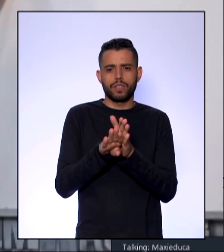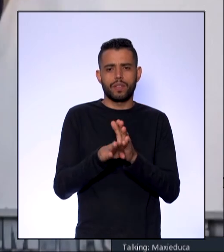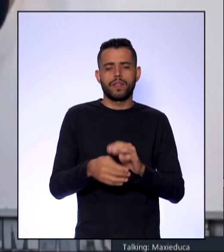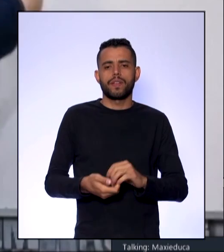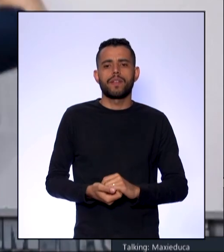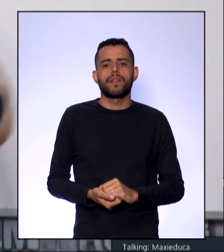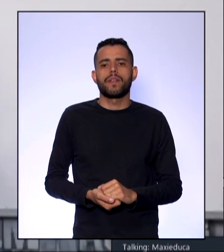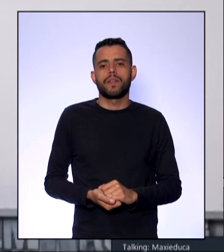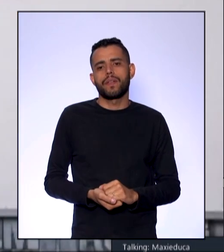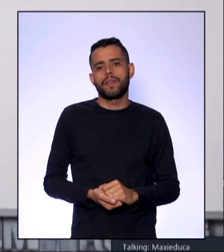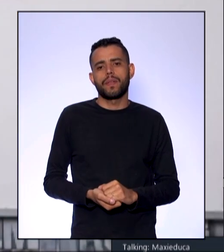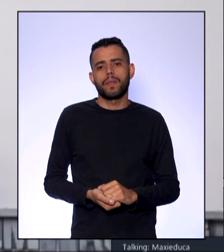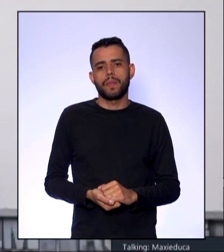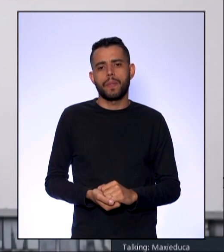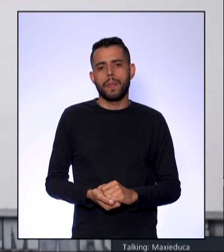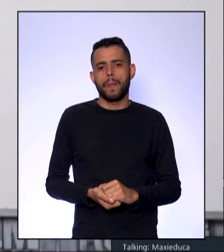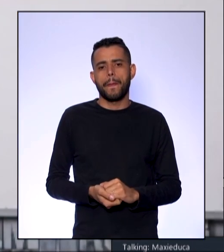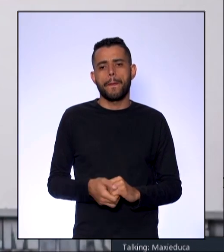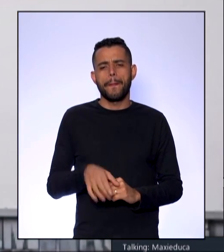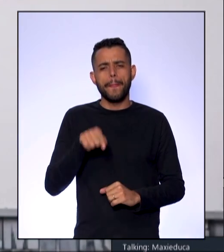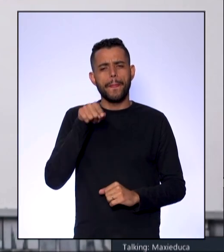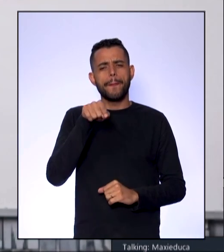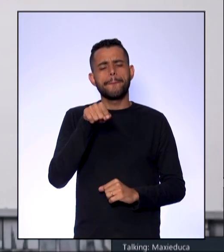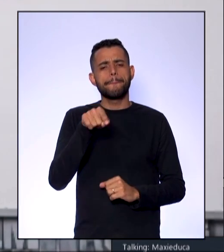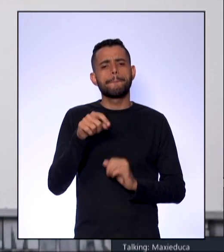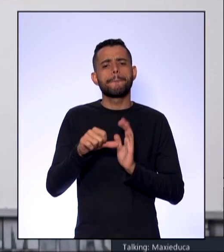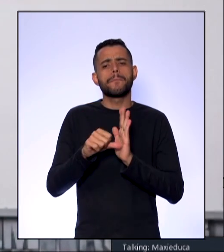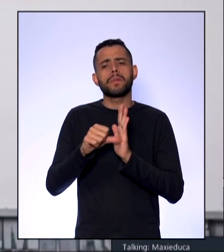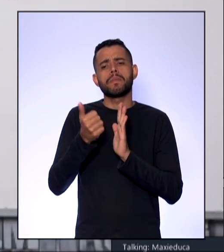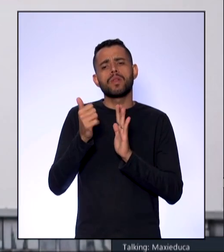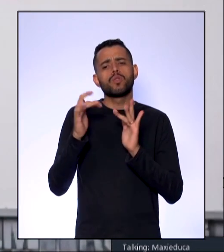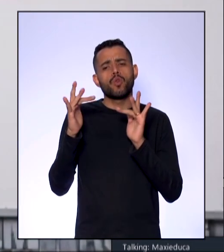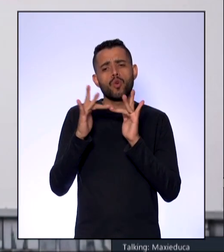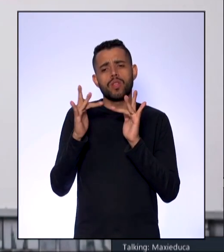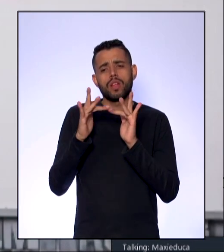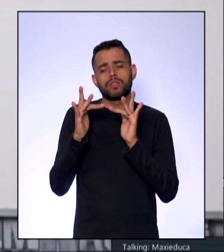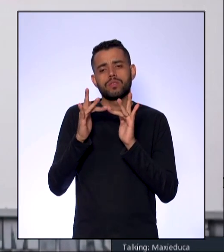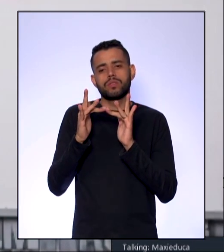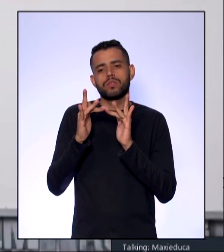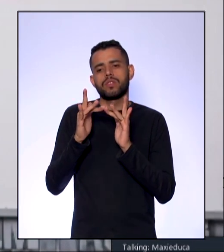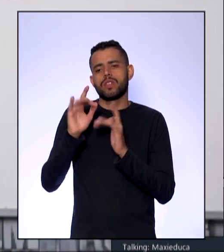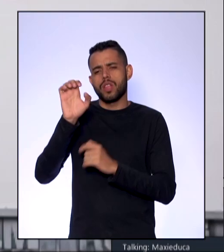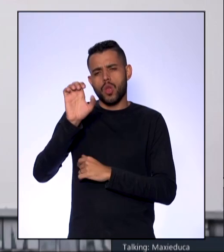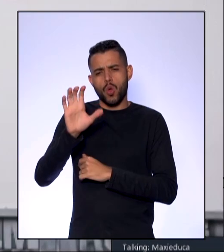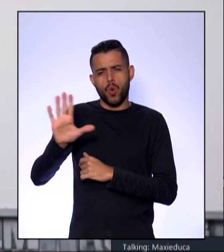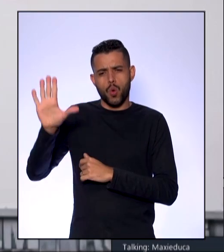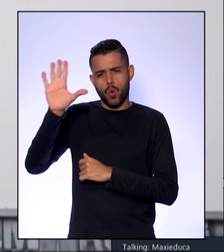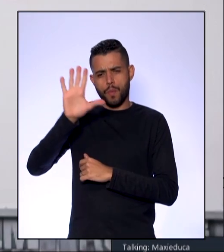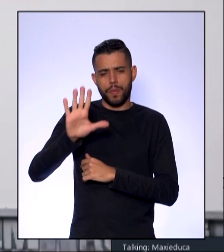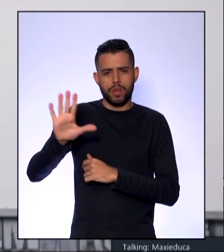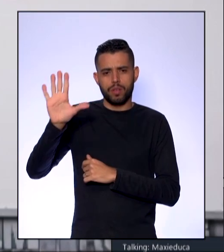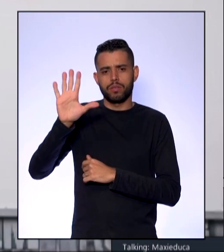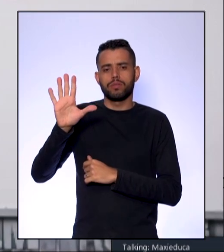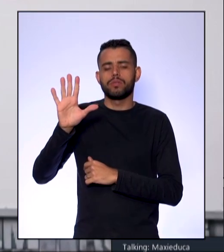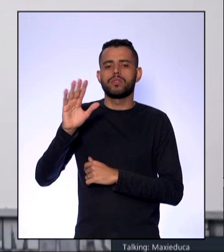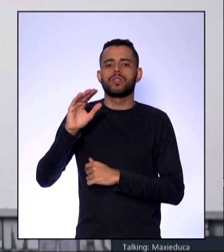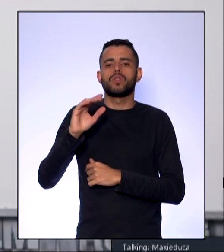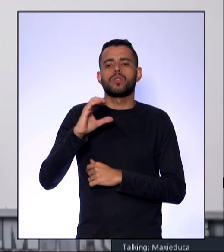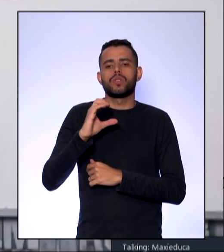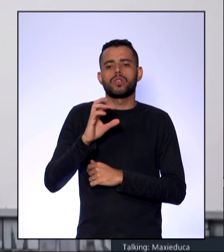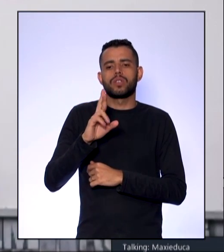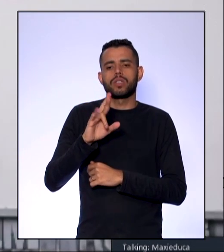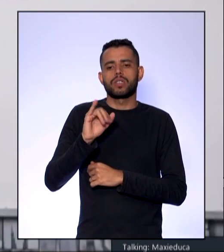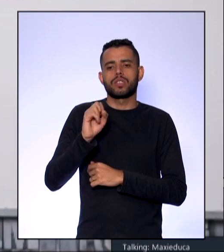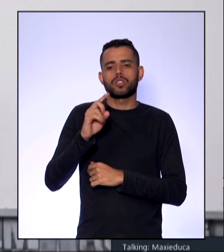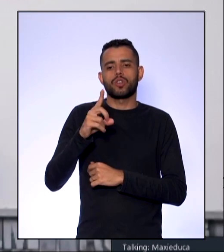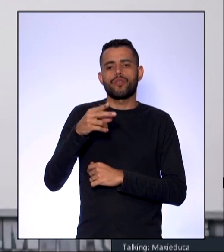E aqui eu tenho o primeiro contato europeu com Cristóvão Colombo, que era um italiano, tá? No